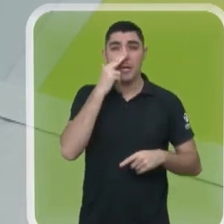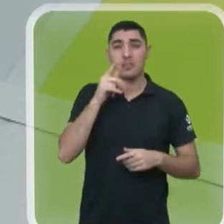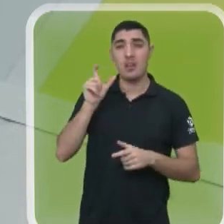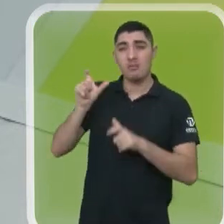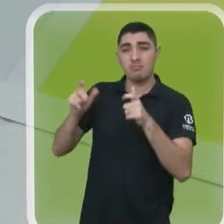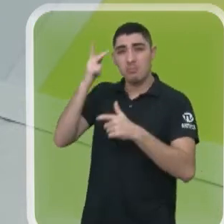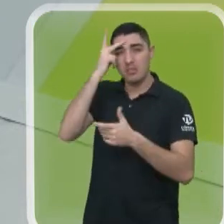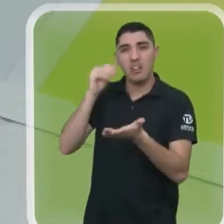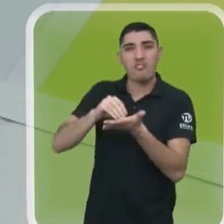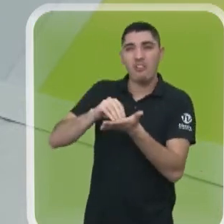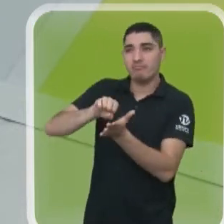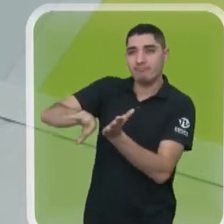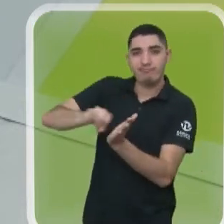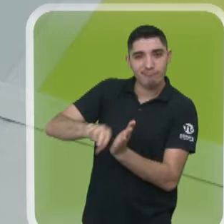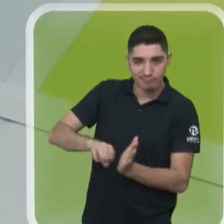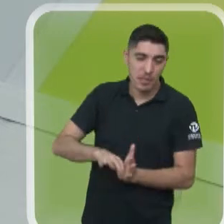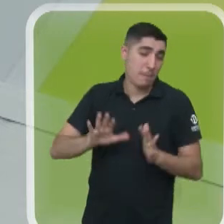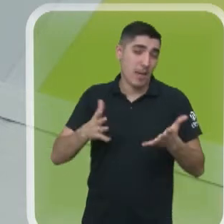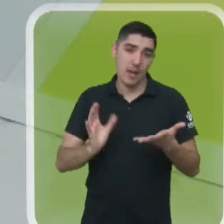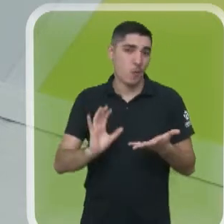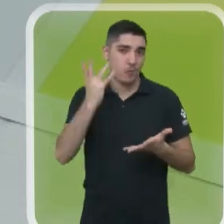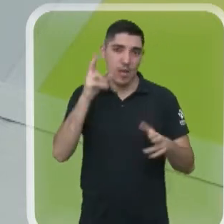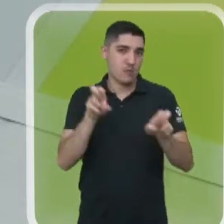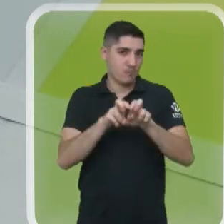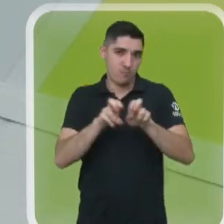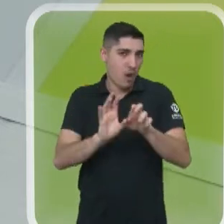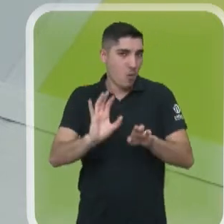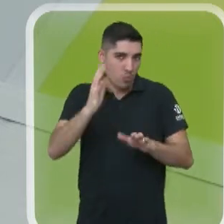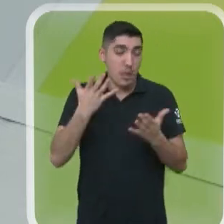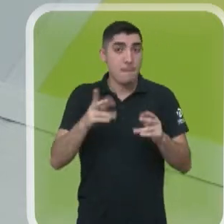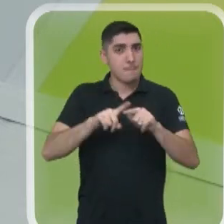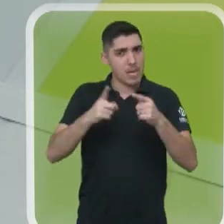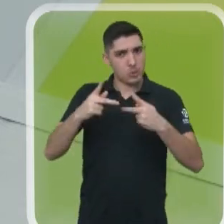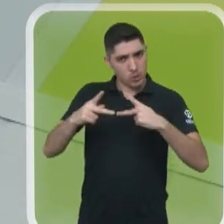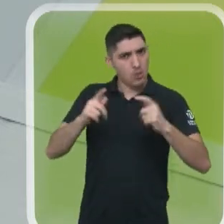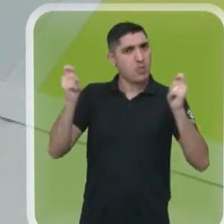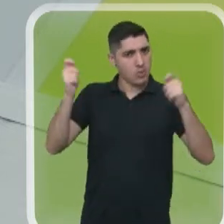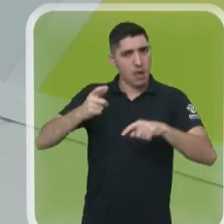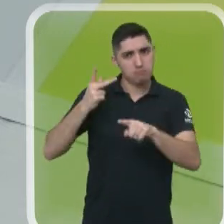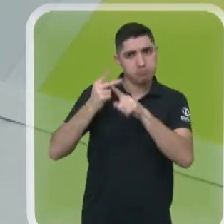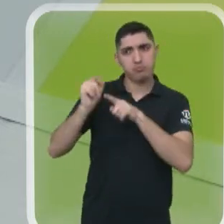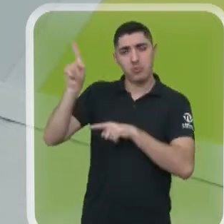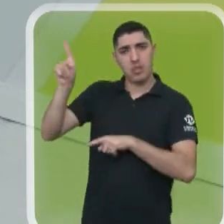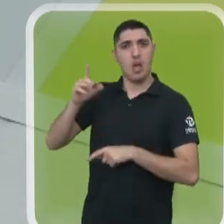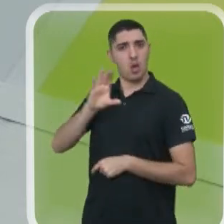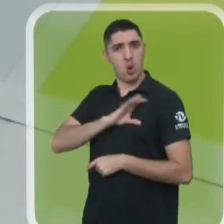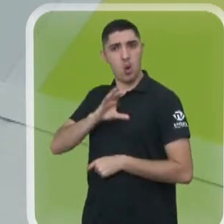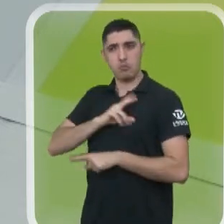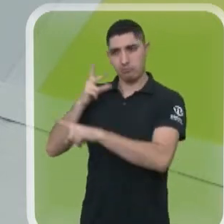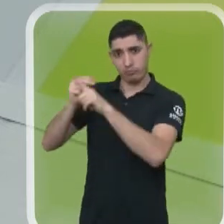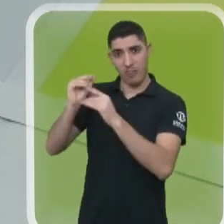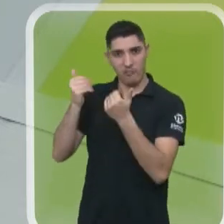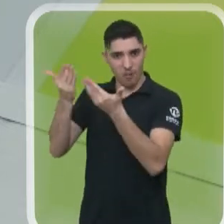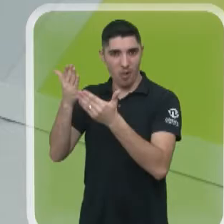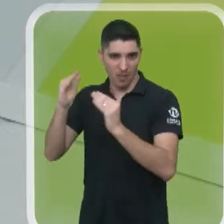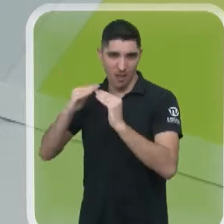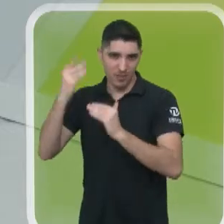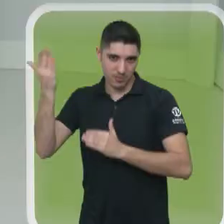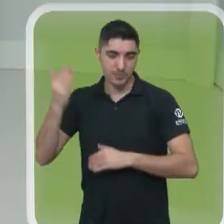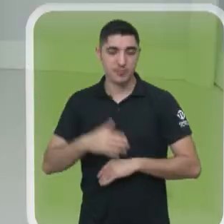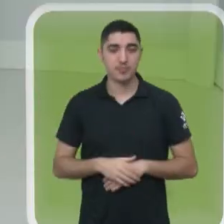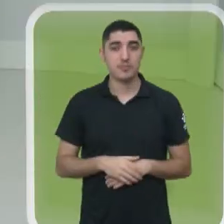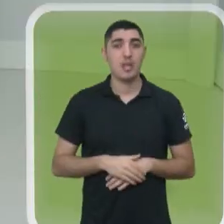mas que acontece futsal é muito dinâmico e o São José tem totais condições de vencer o Corinthians lá no parque São Jorge agora não